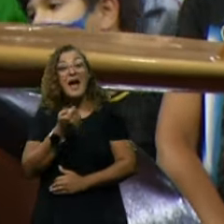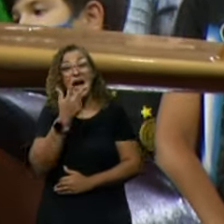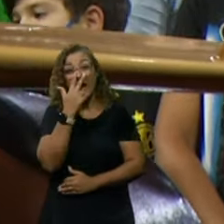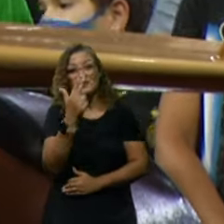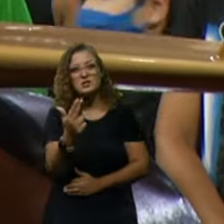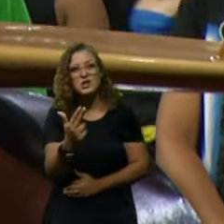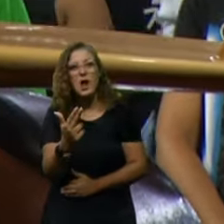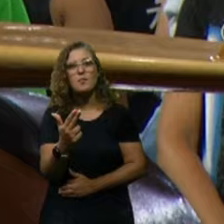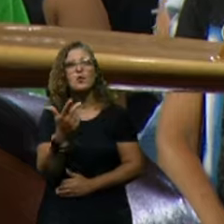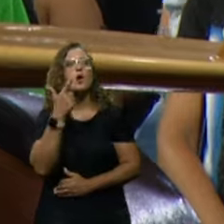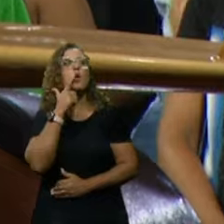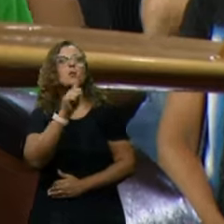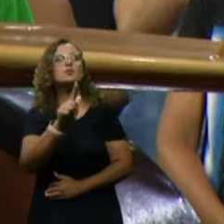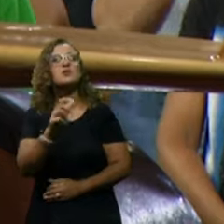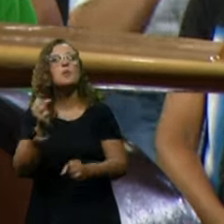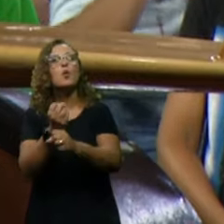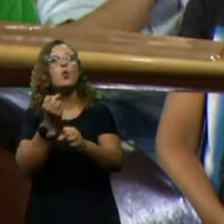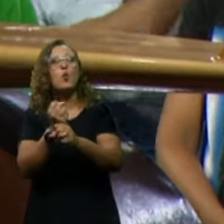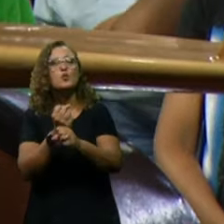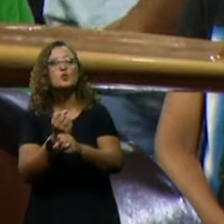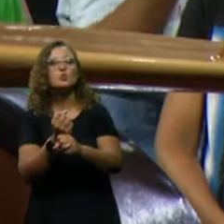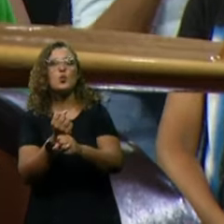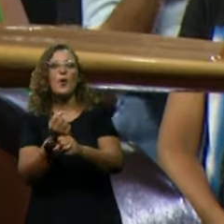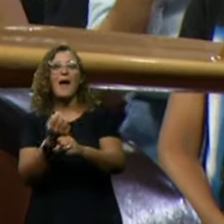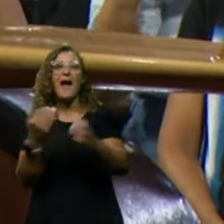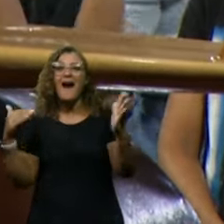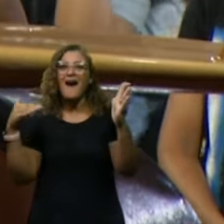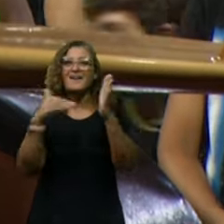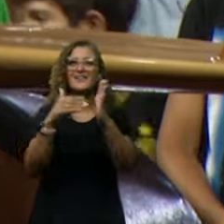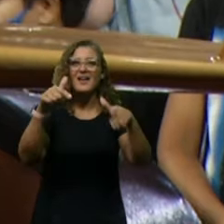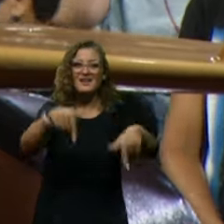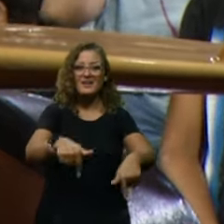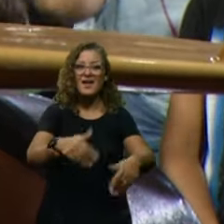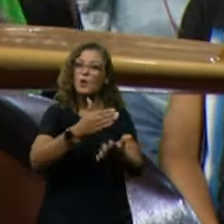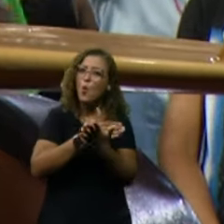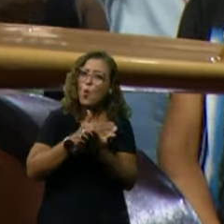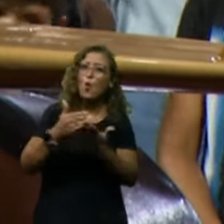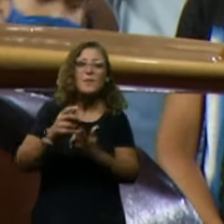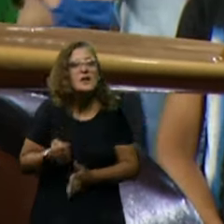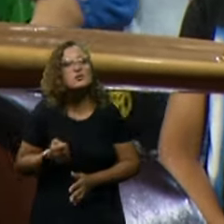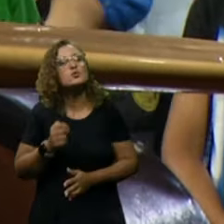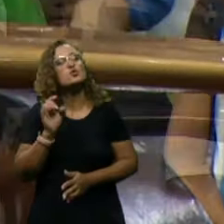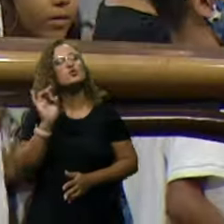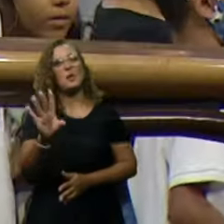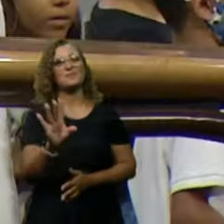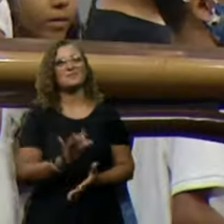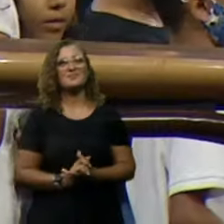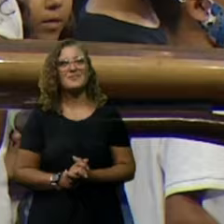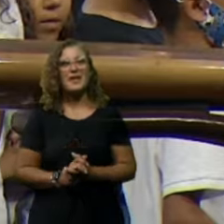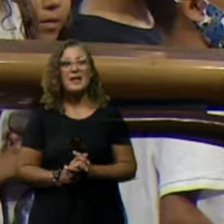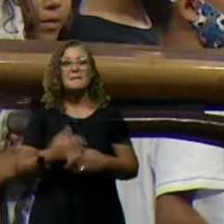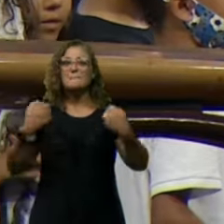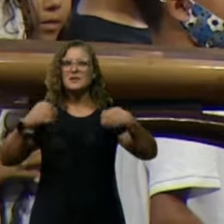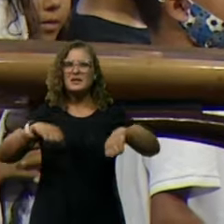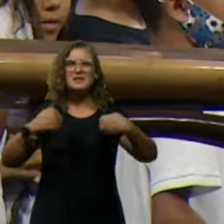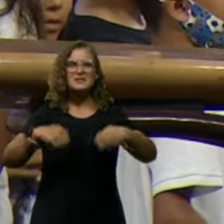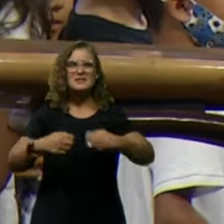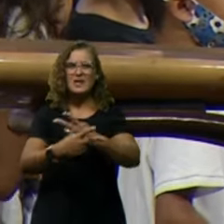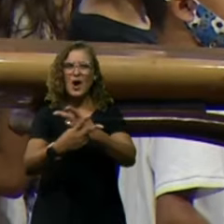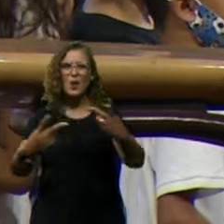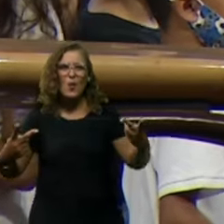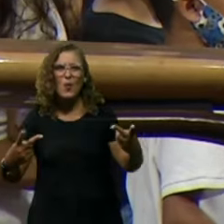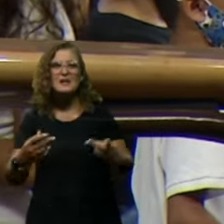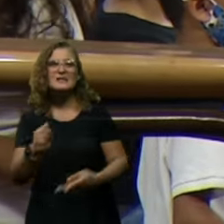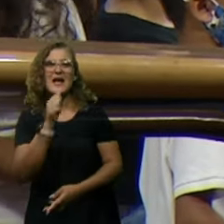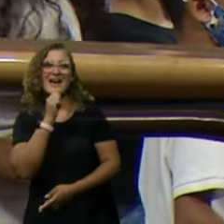do de onde os filhos dos Profetas vão começar a construir Amém tem muita coisa pela frente